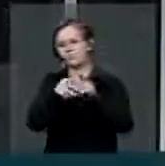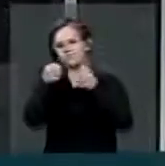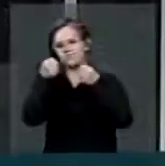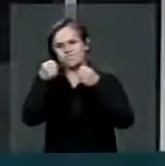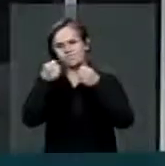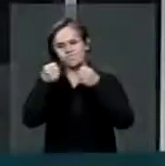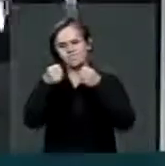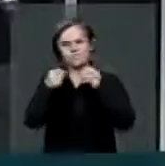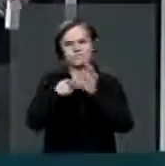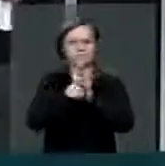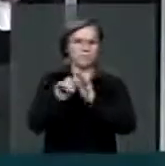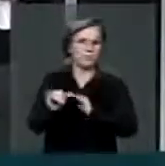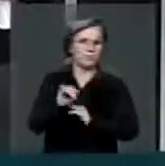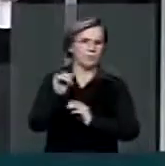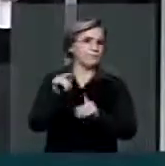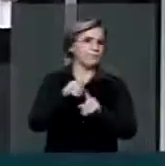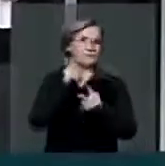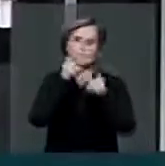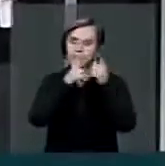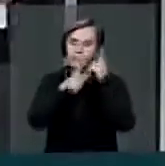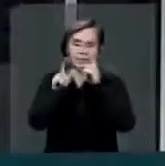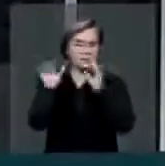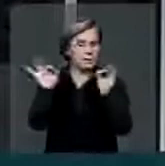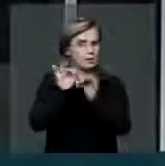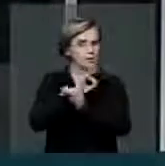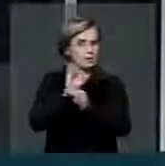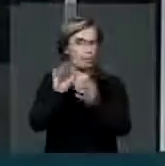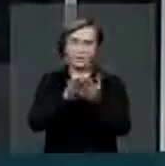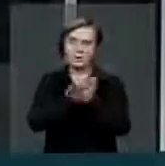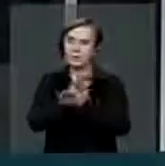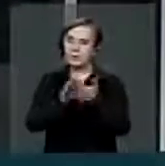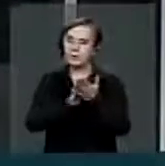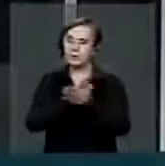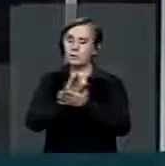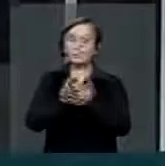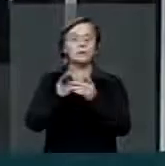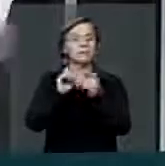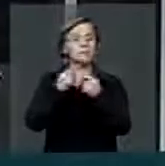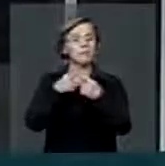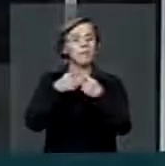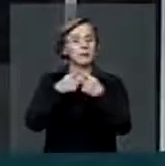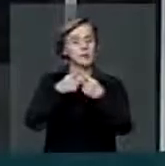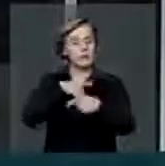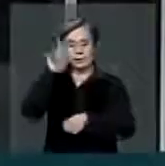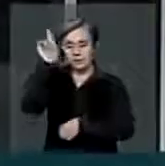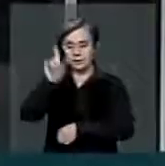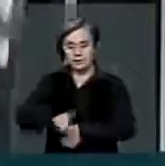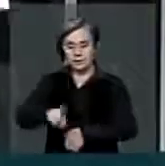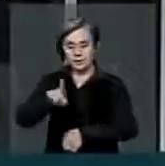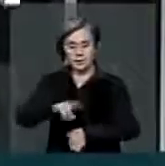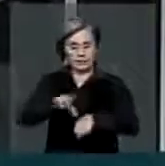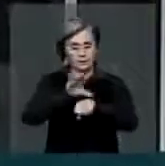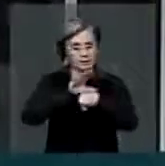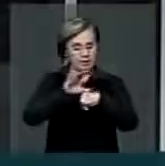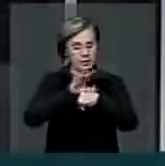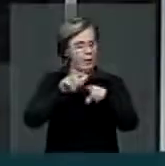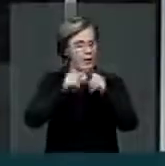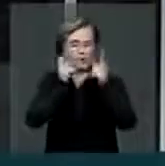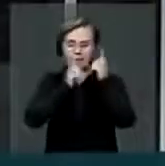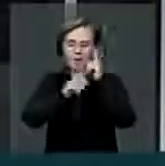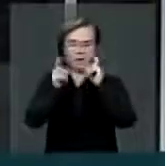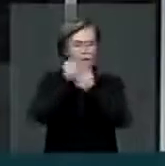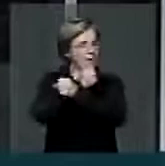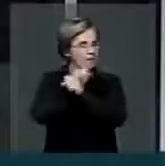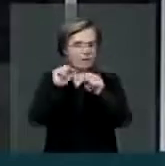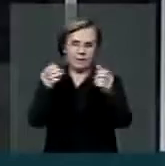importantes e que não conseguiam usufruir de um direito que está na Constituição, mas muito difícil de ser